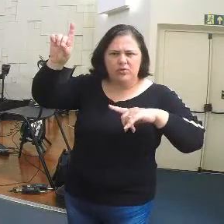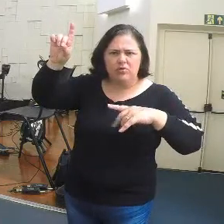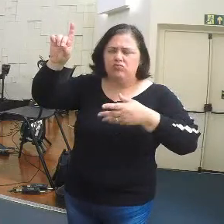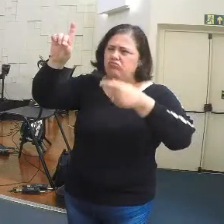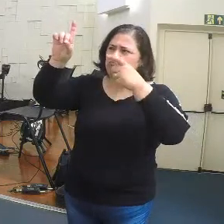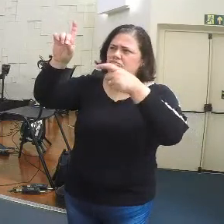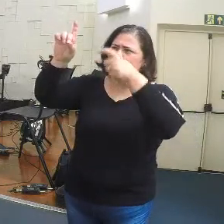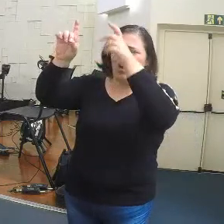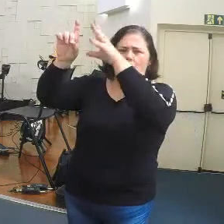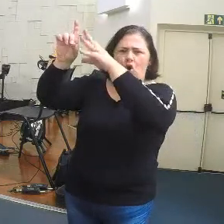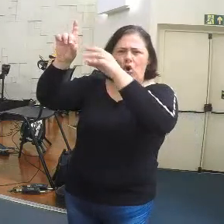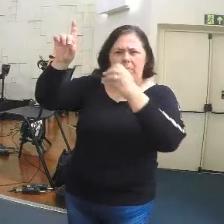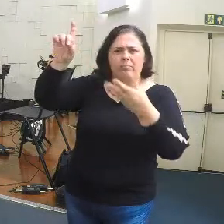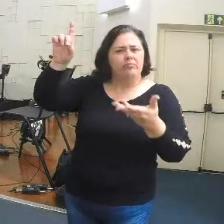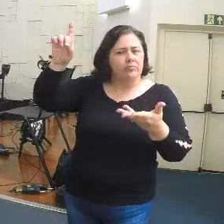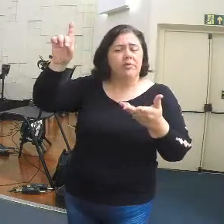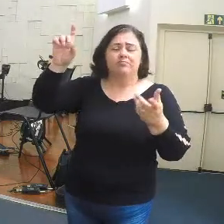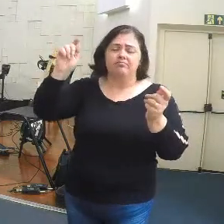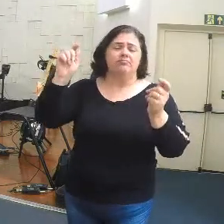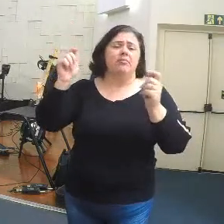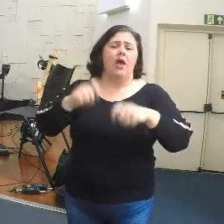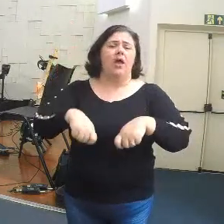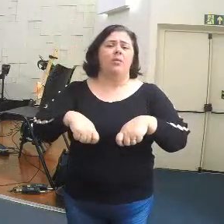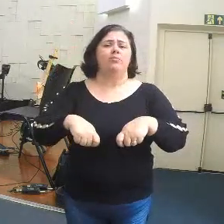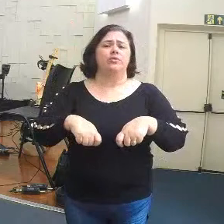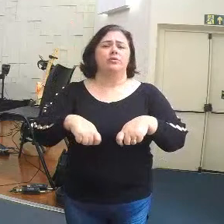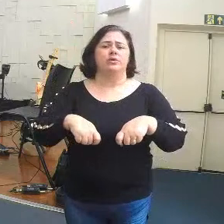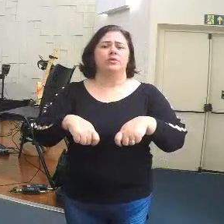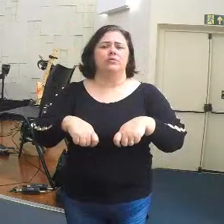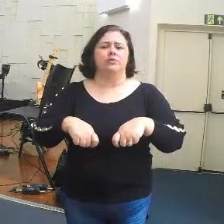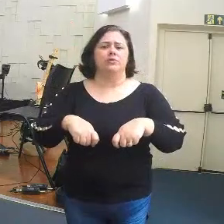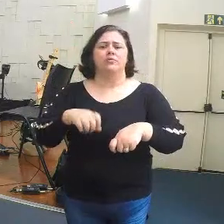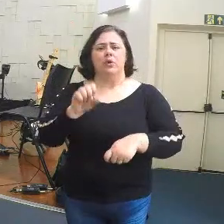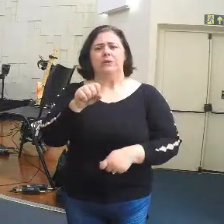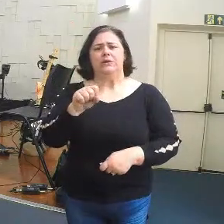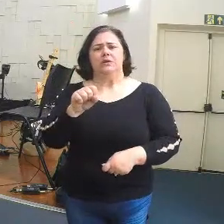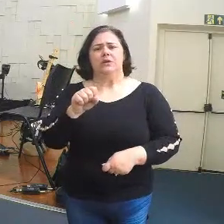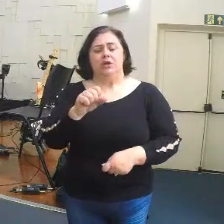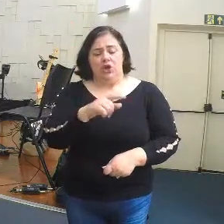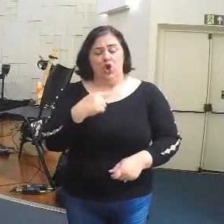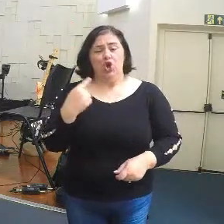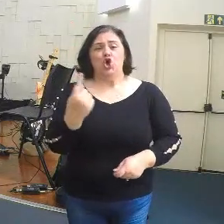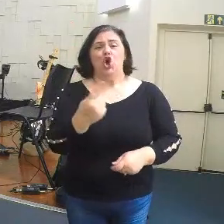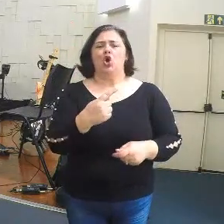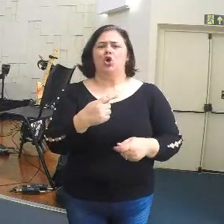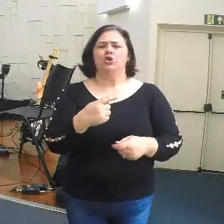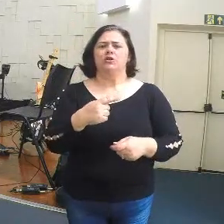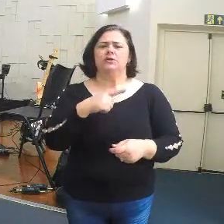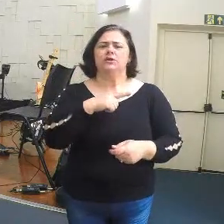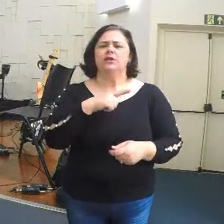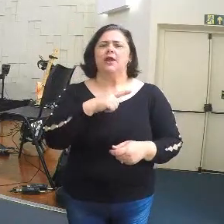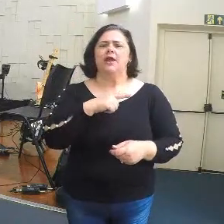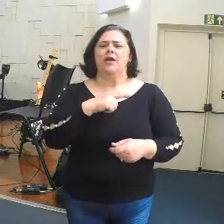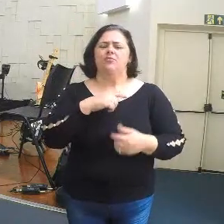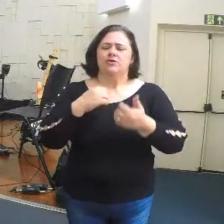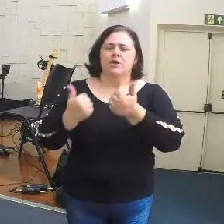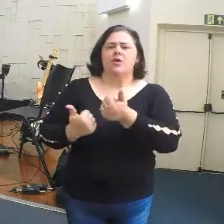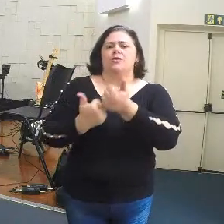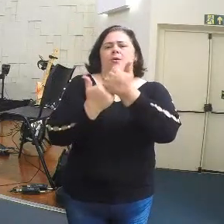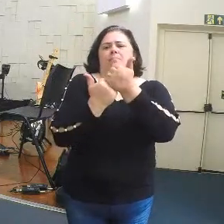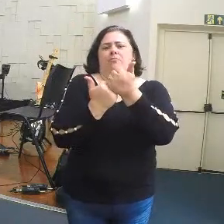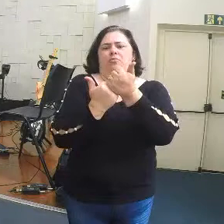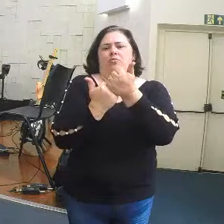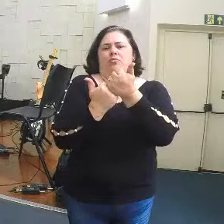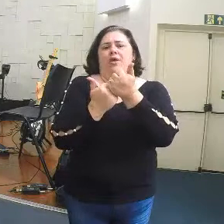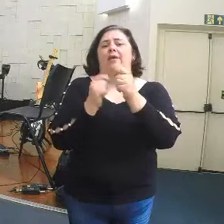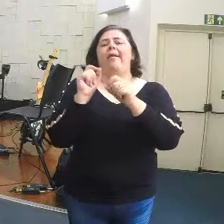Deve haver uma fonte que dê sustento à prática da vida cristã. Onde está essa fonte? João está dizendo então